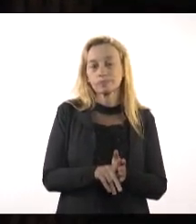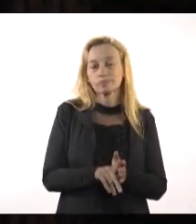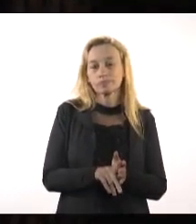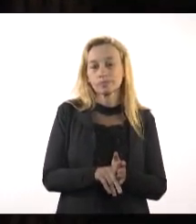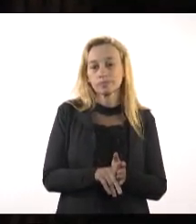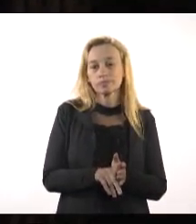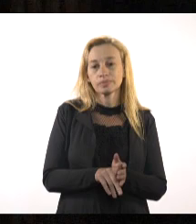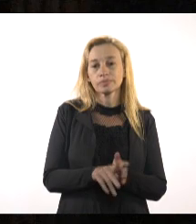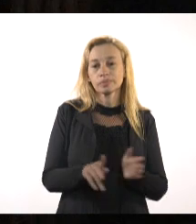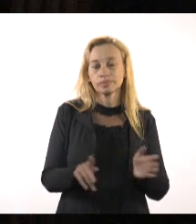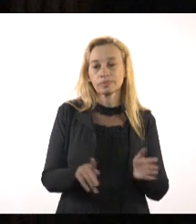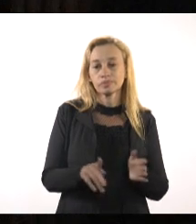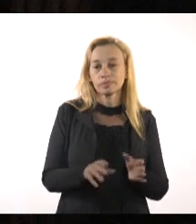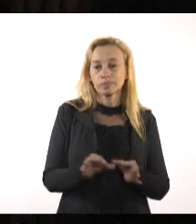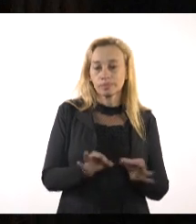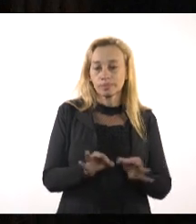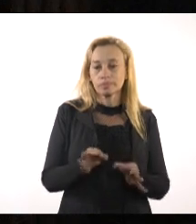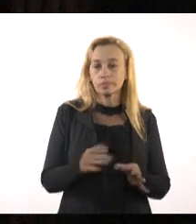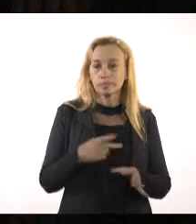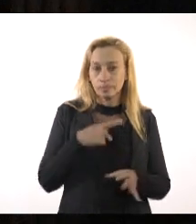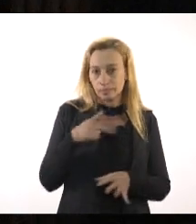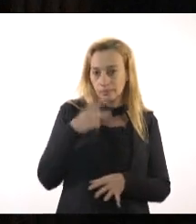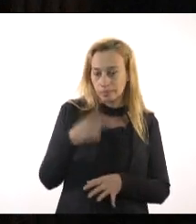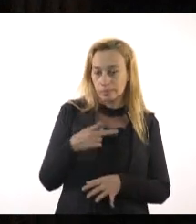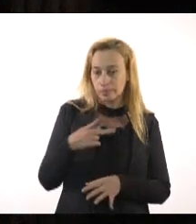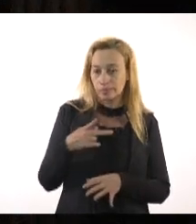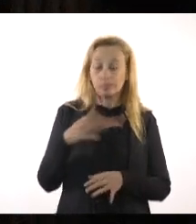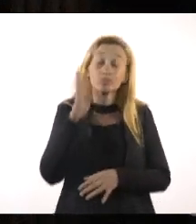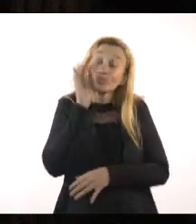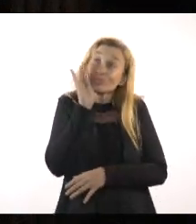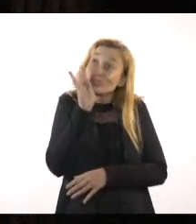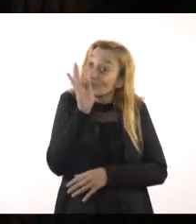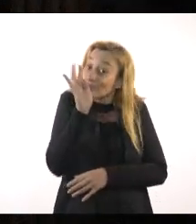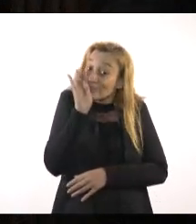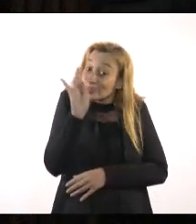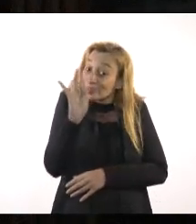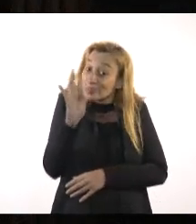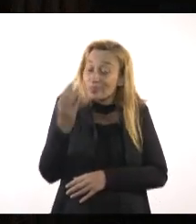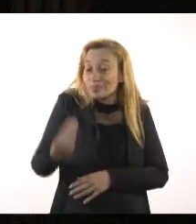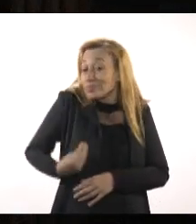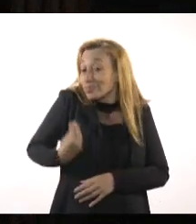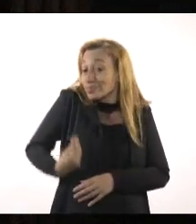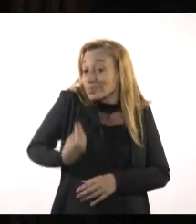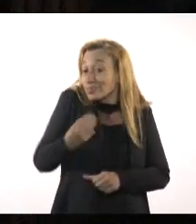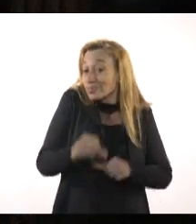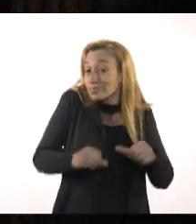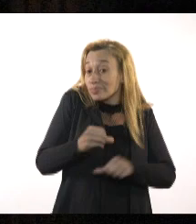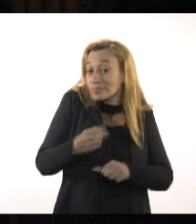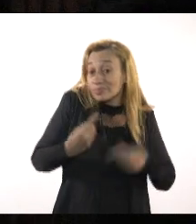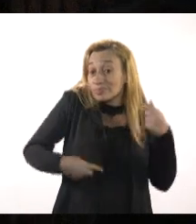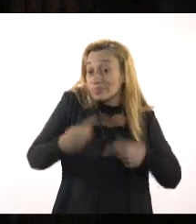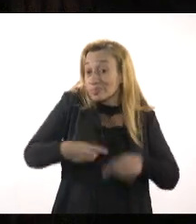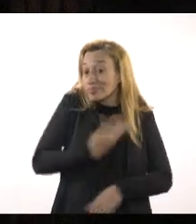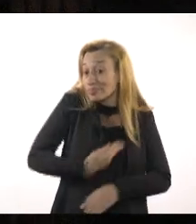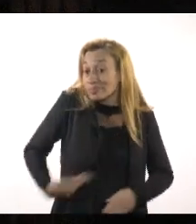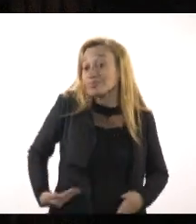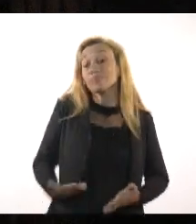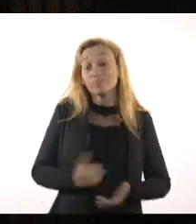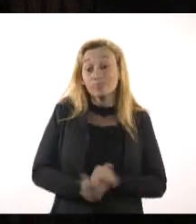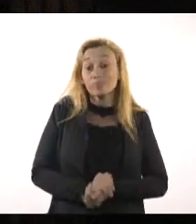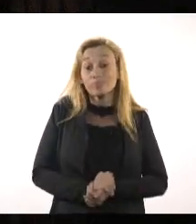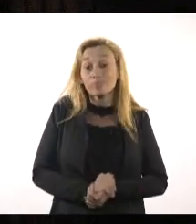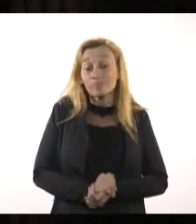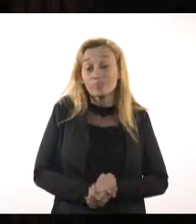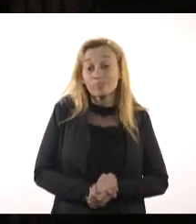da Cidadania. É um projeto que eu sonhei, e ainda o sonho está vivo, de se transformar numa política pública, porque é